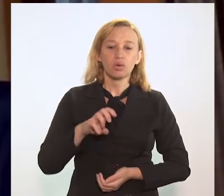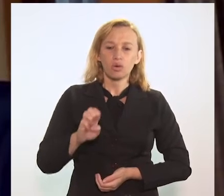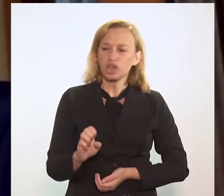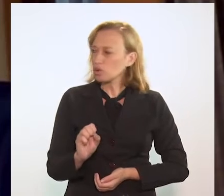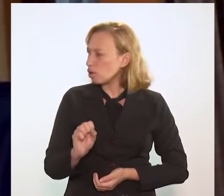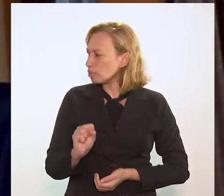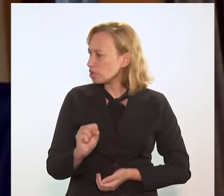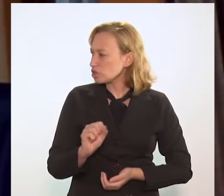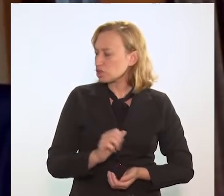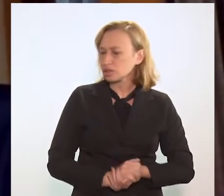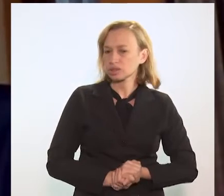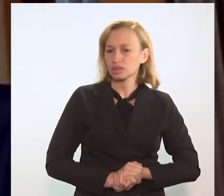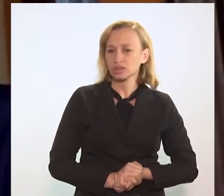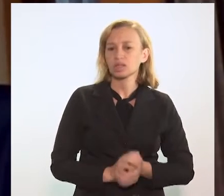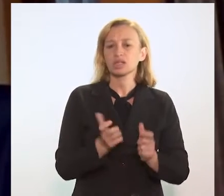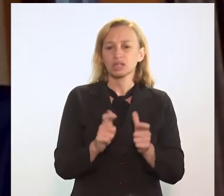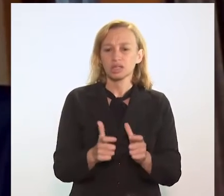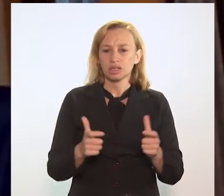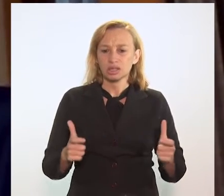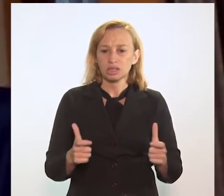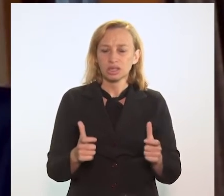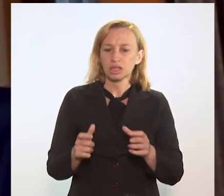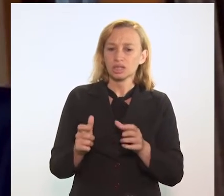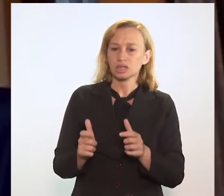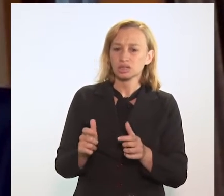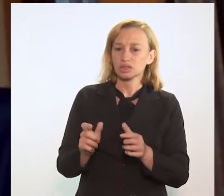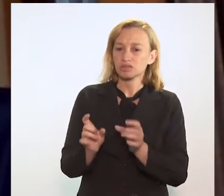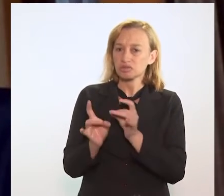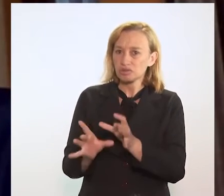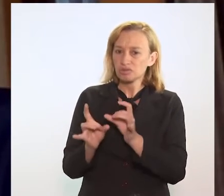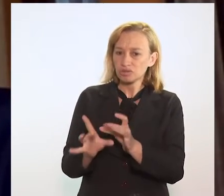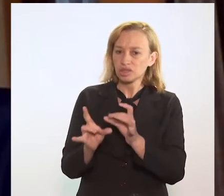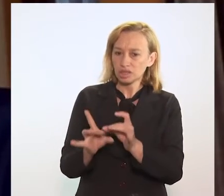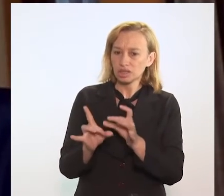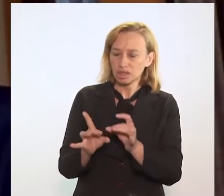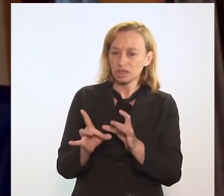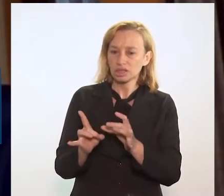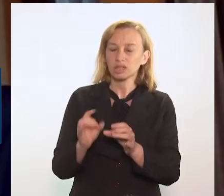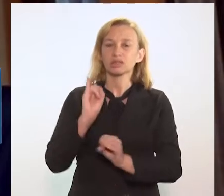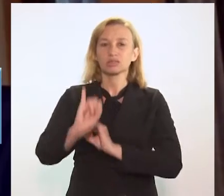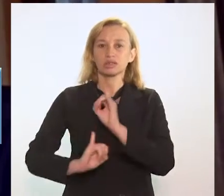são os e-commerce próprios, né, das grandes redes de varejo, né,